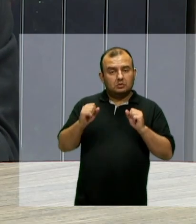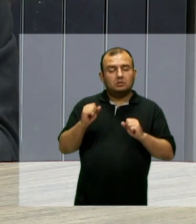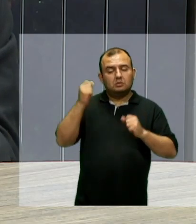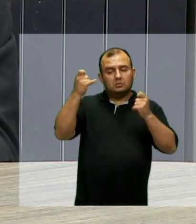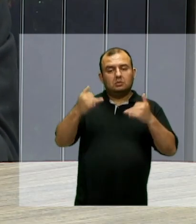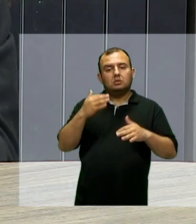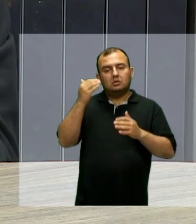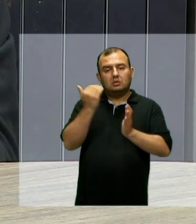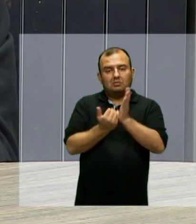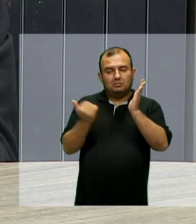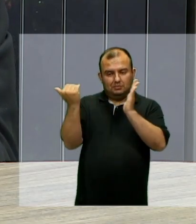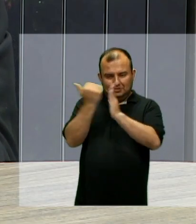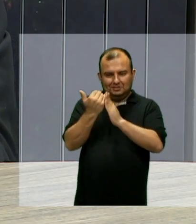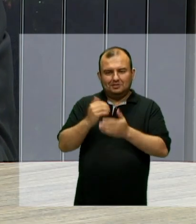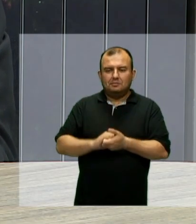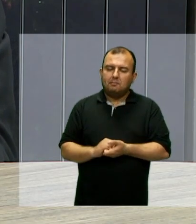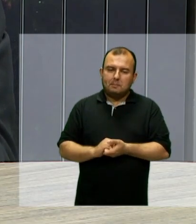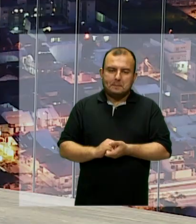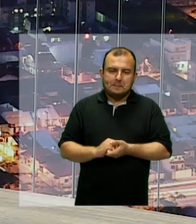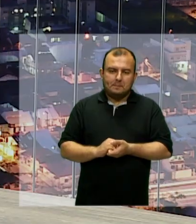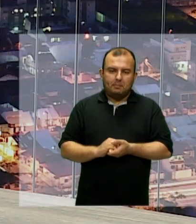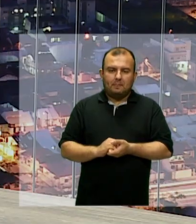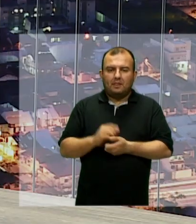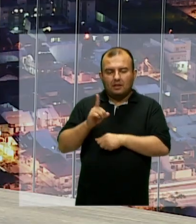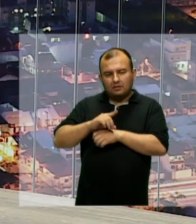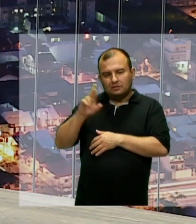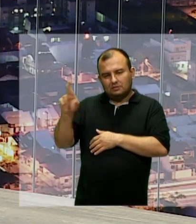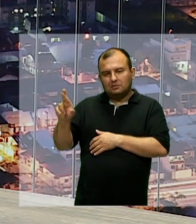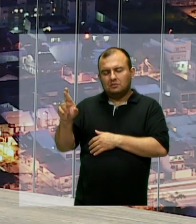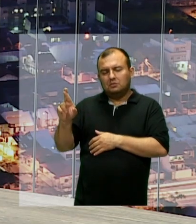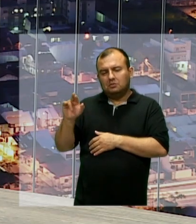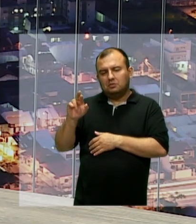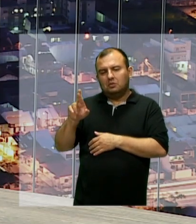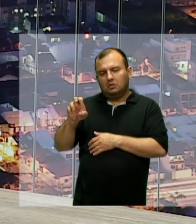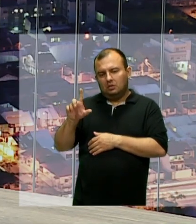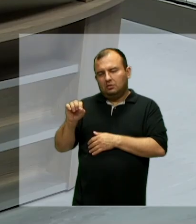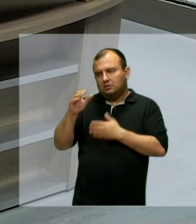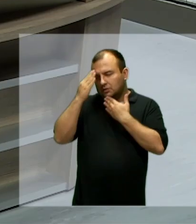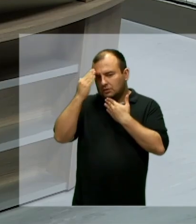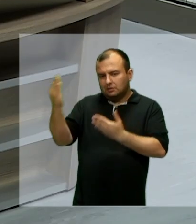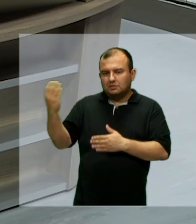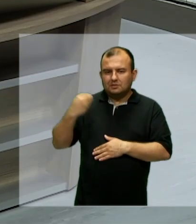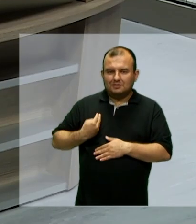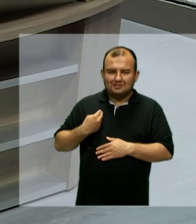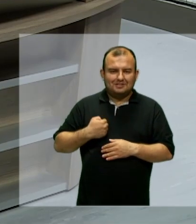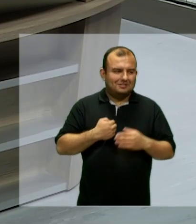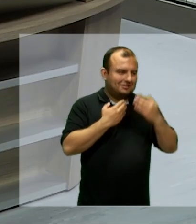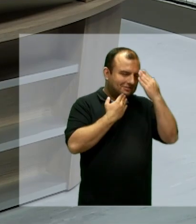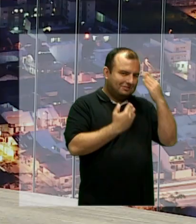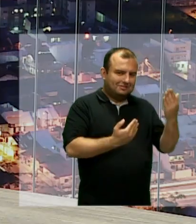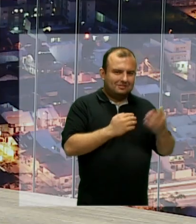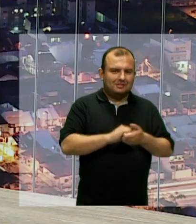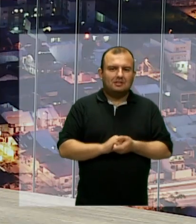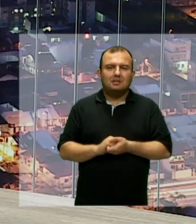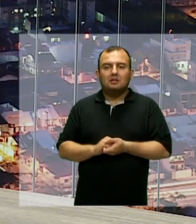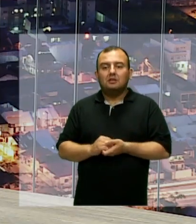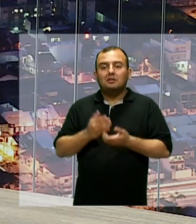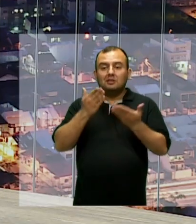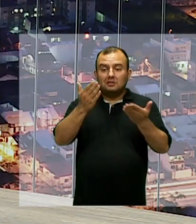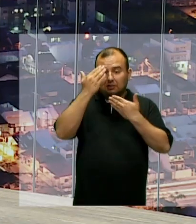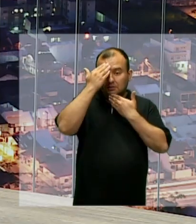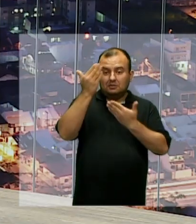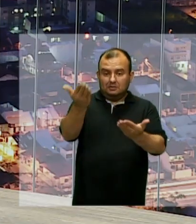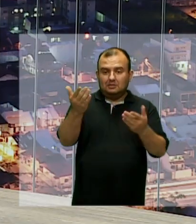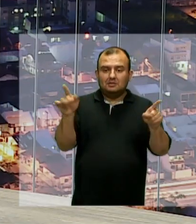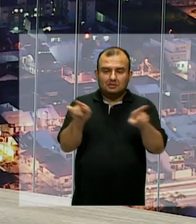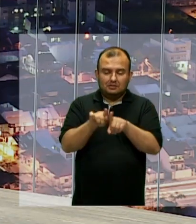estar conversando sobre isso também. Doutor Jorge, olha, muitíssimo obrigada mesmo pela sua presença. Eu que agradeço. E muito